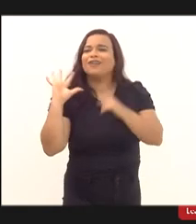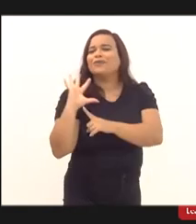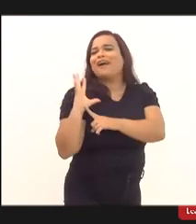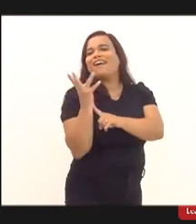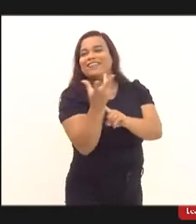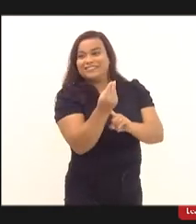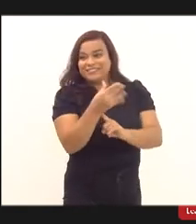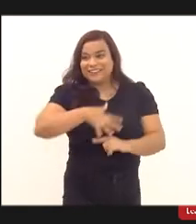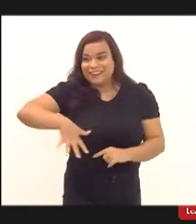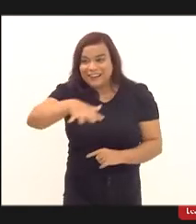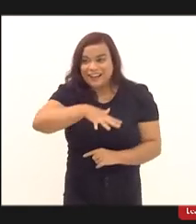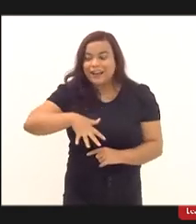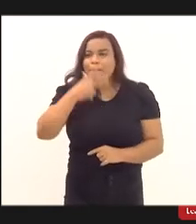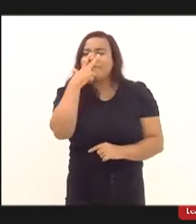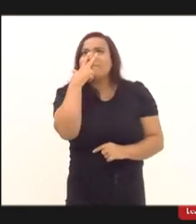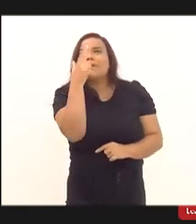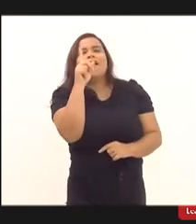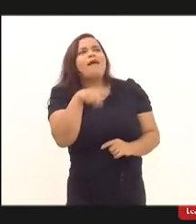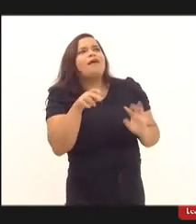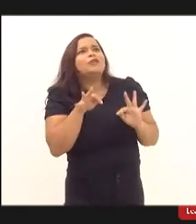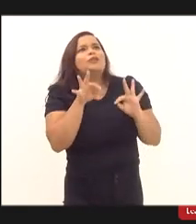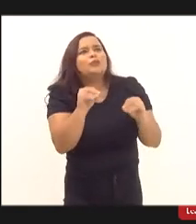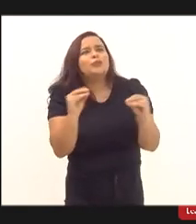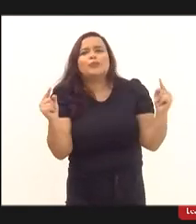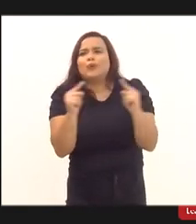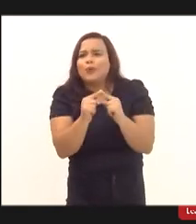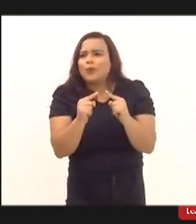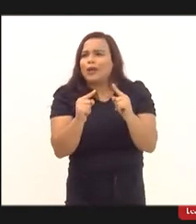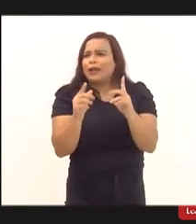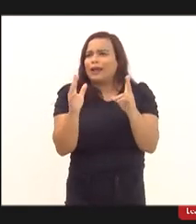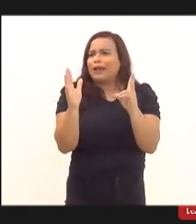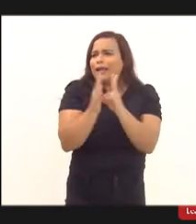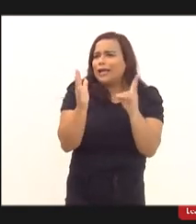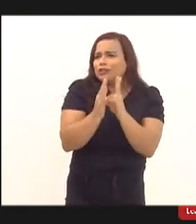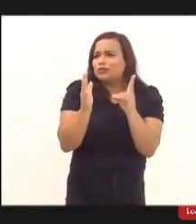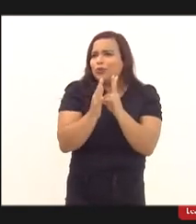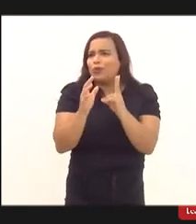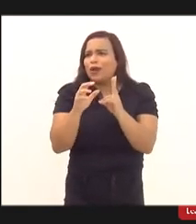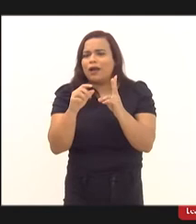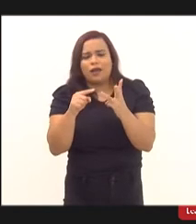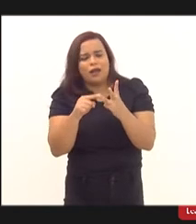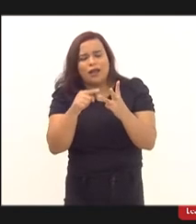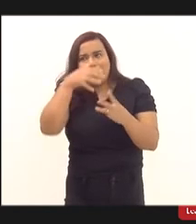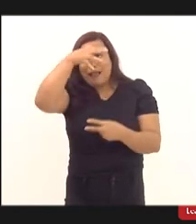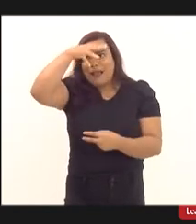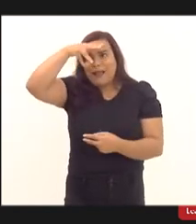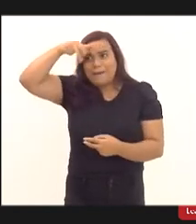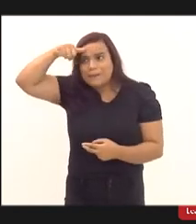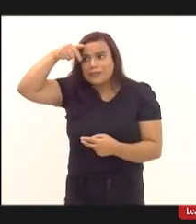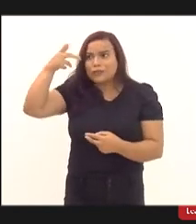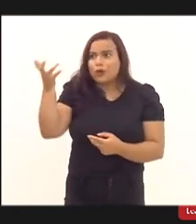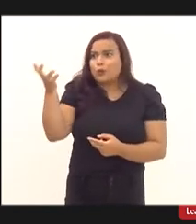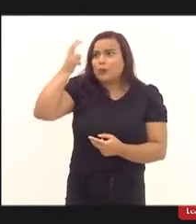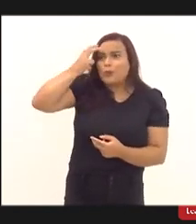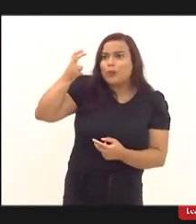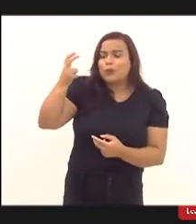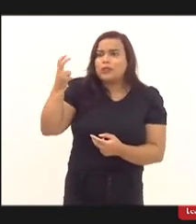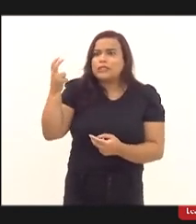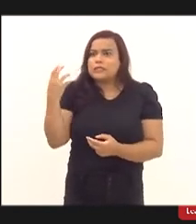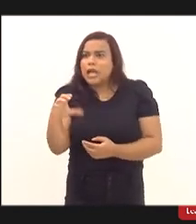artístico parece que tudo que tem a ver com o índio com Amazônia não é com cultura consciência